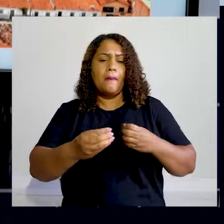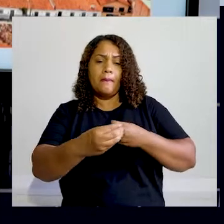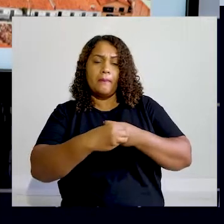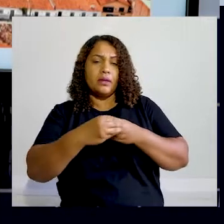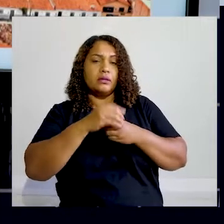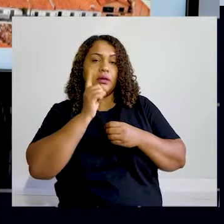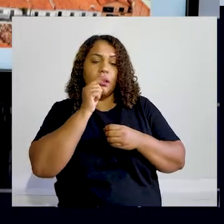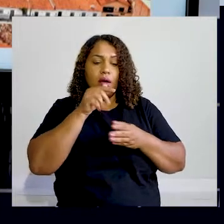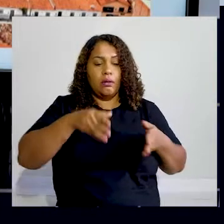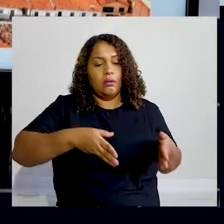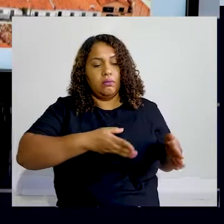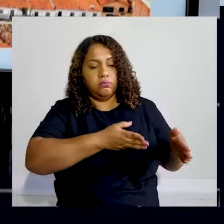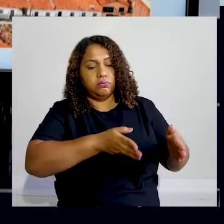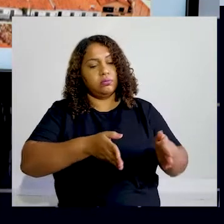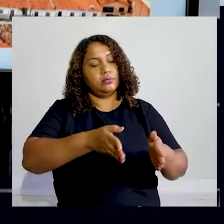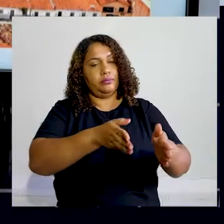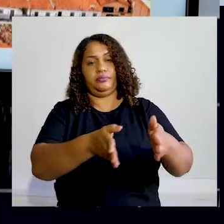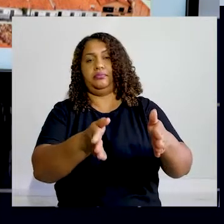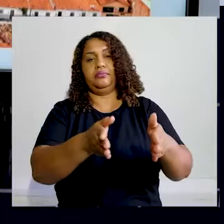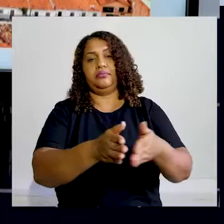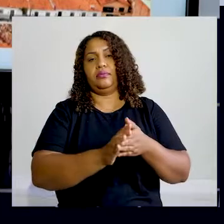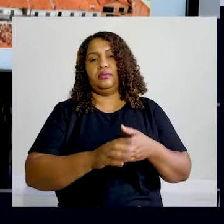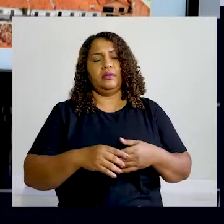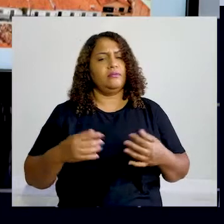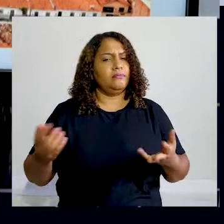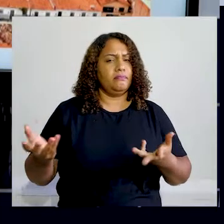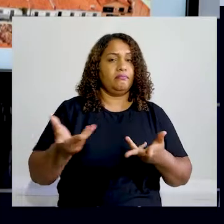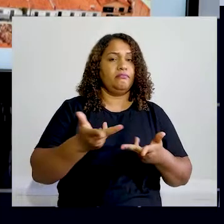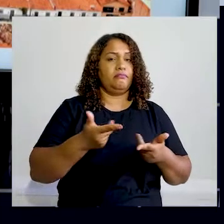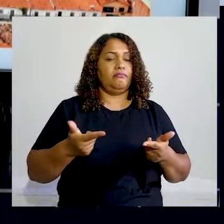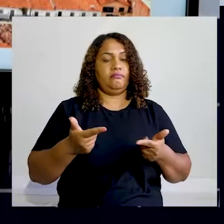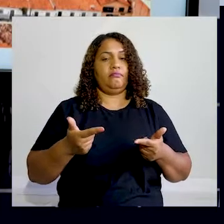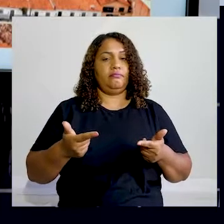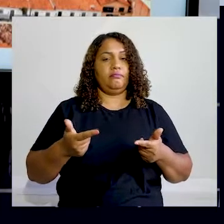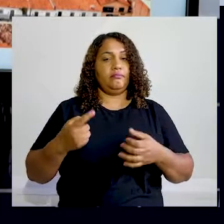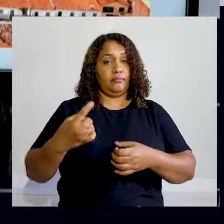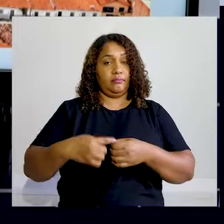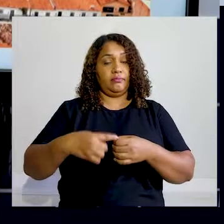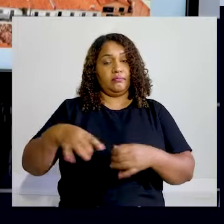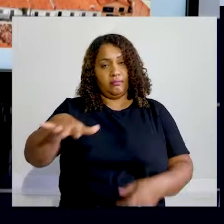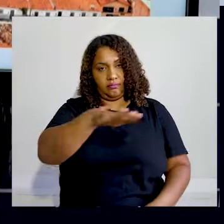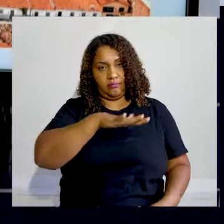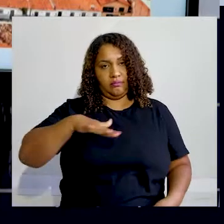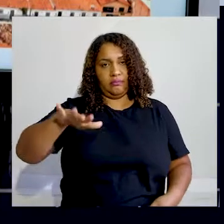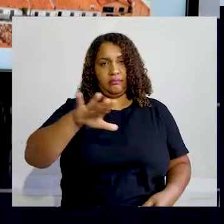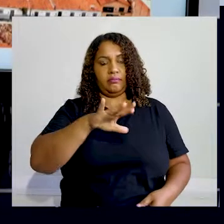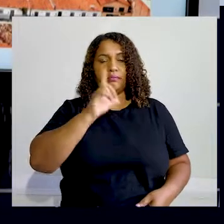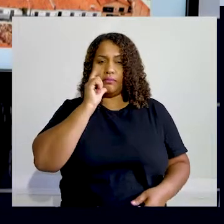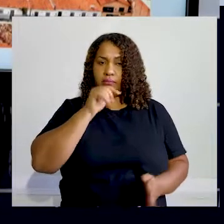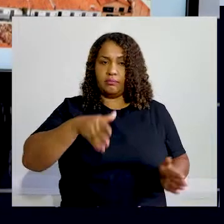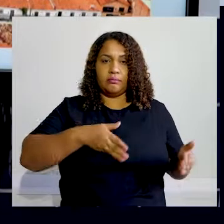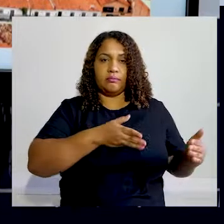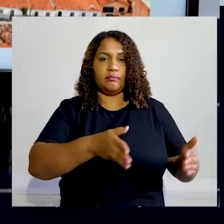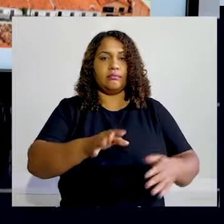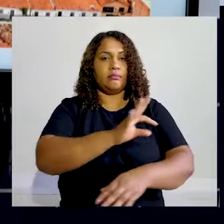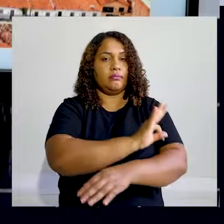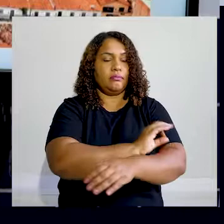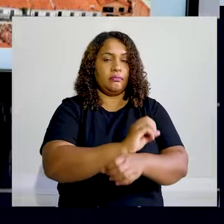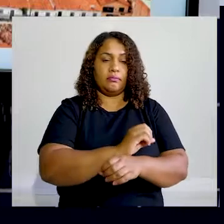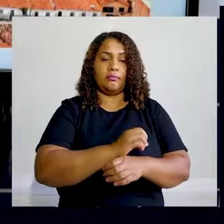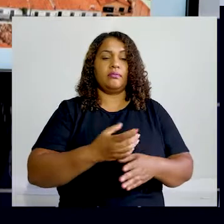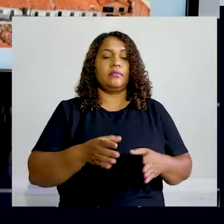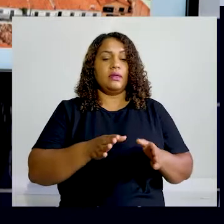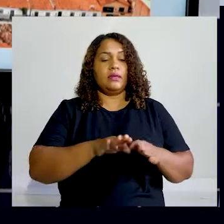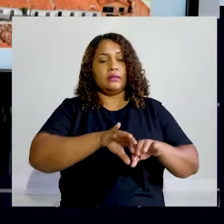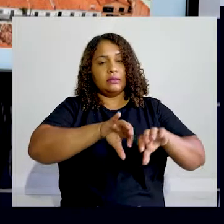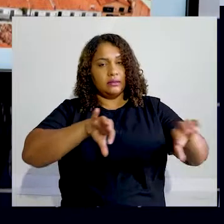rio Tocantins. Esse rio é uma grande riqueza para a cidade e toda a região. O rio Tocantins, além